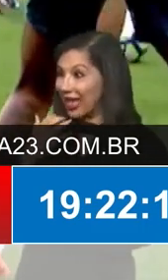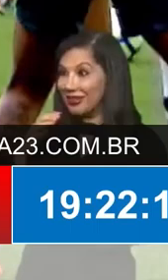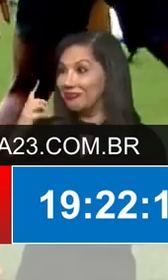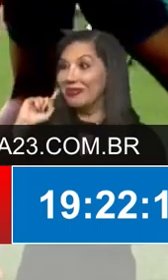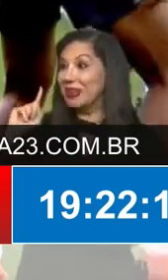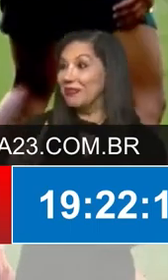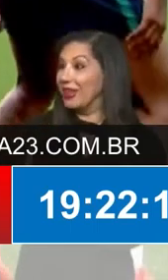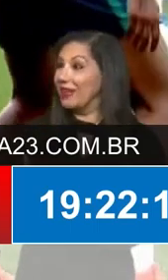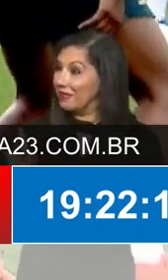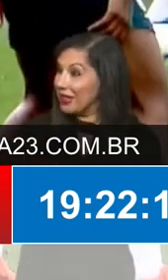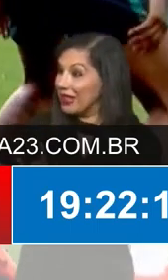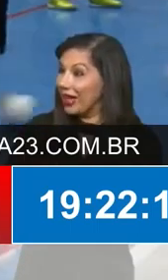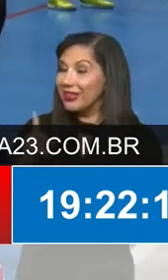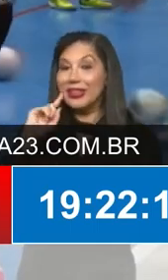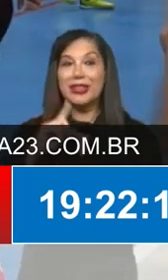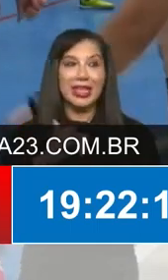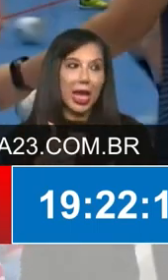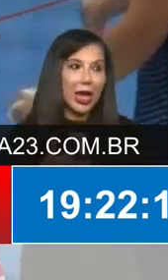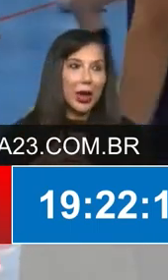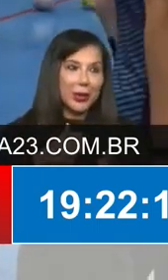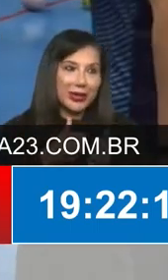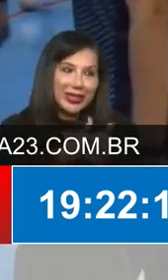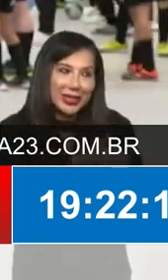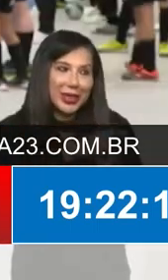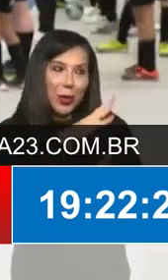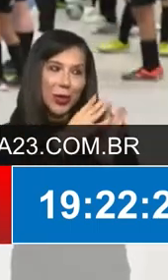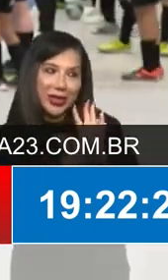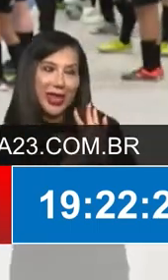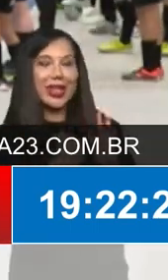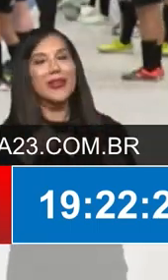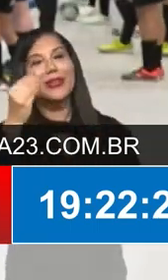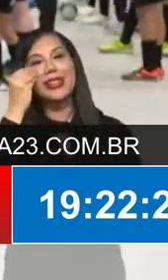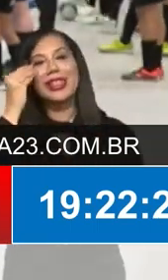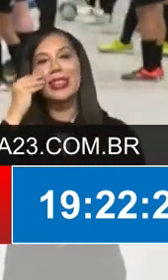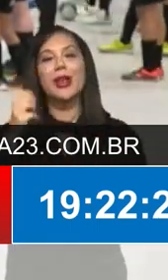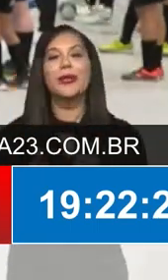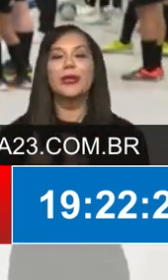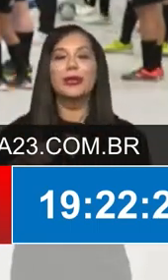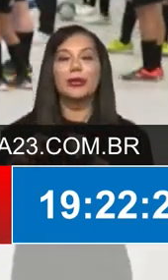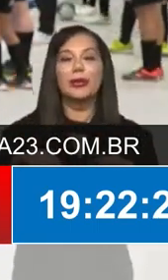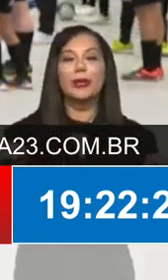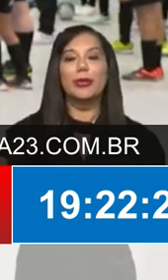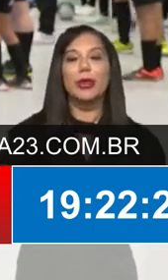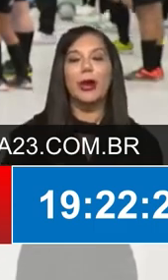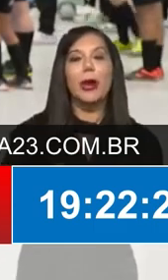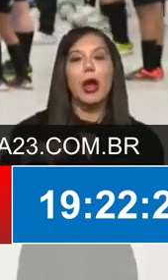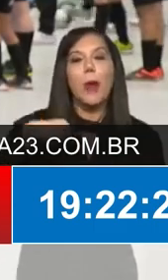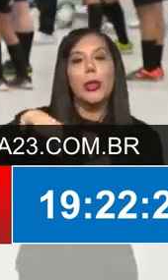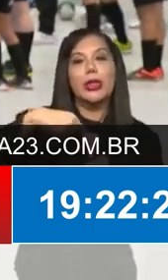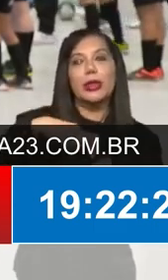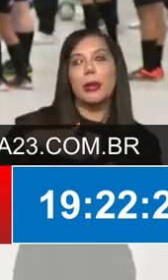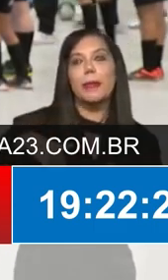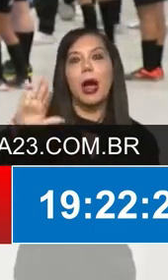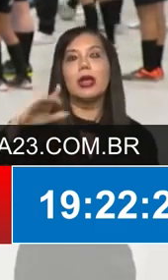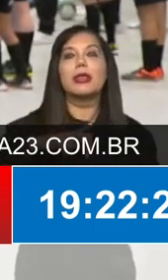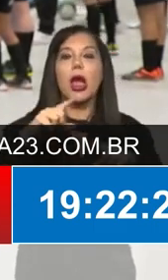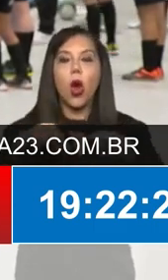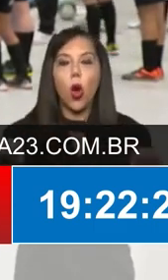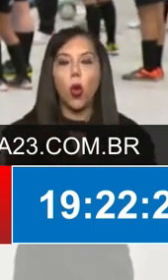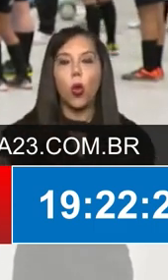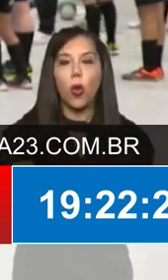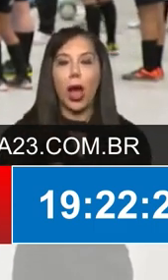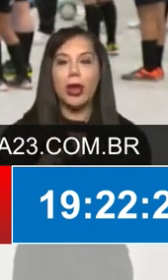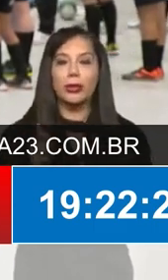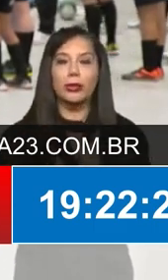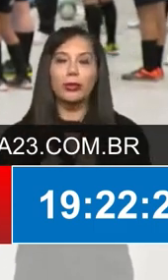passos dela e quem sabe ir pra seleção? Ah, vou tentar, né? O futsal é a modalidade mais jogada no mundo. Onde você vai tem uma quadra. Então, assim, é muito